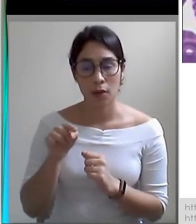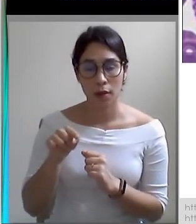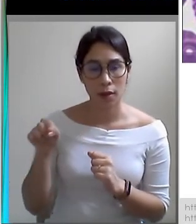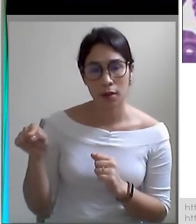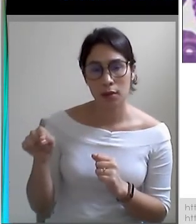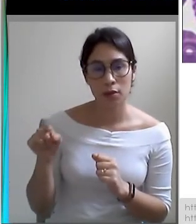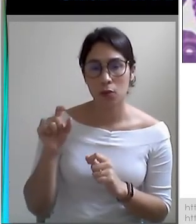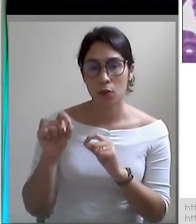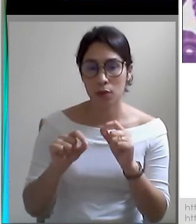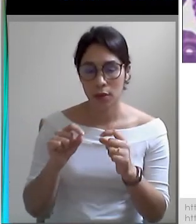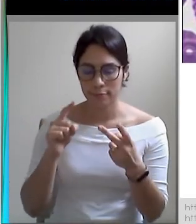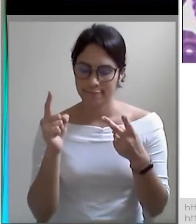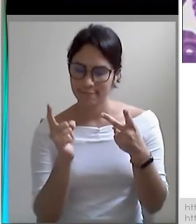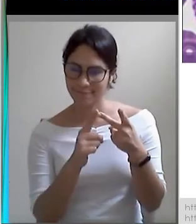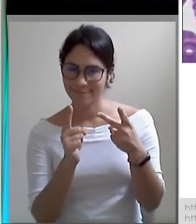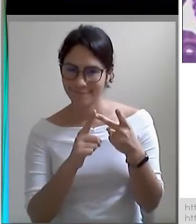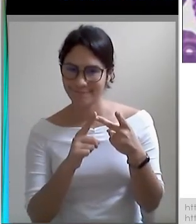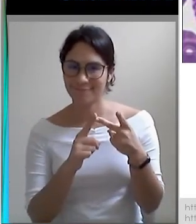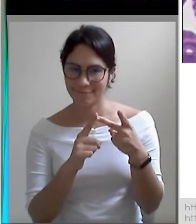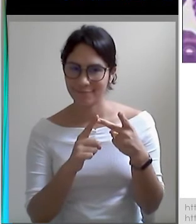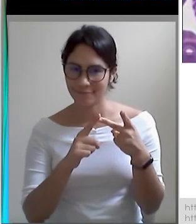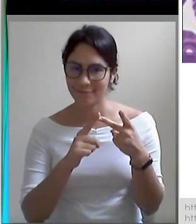como agranulares.